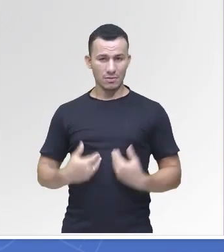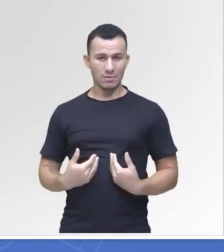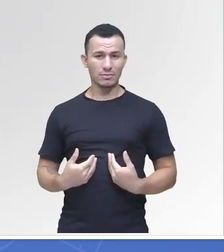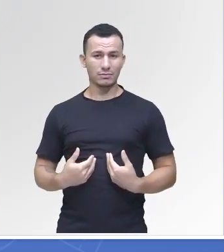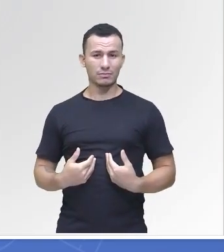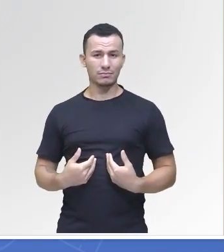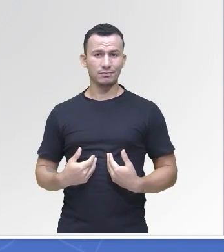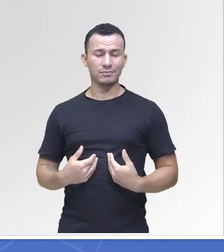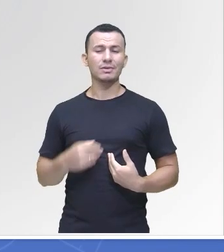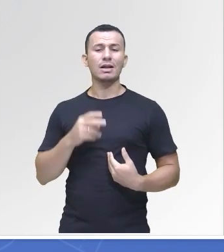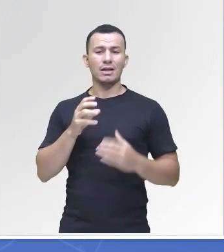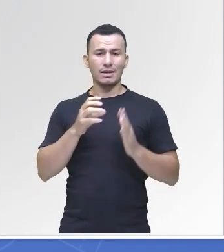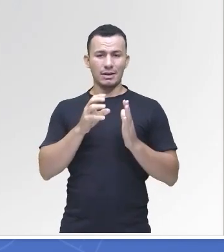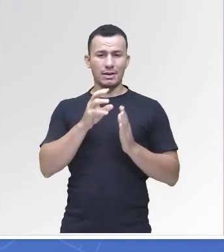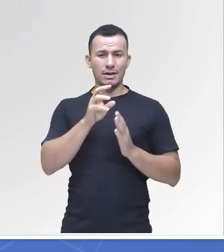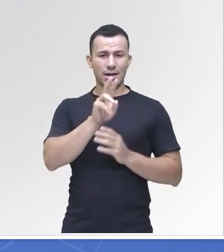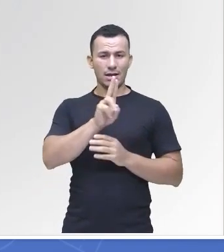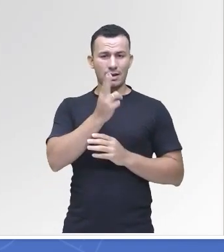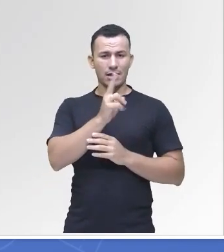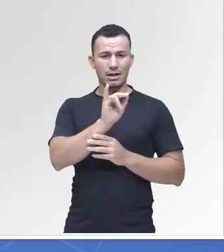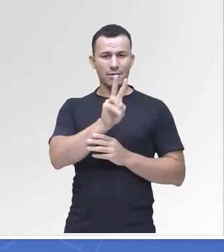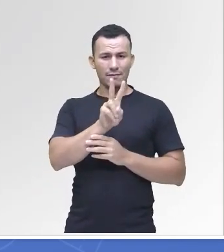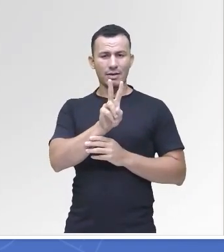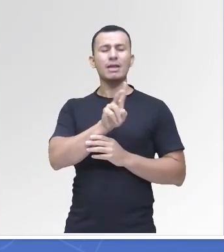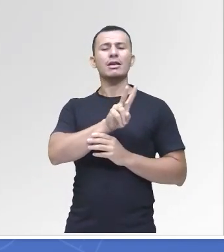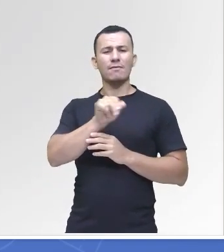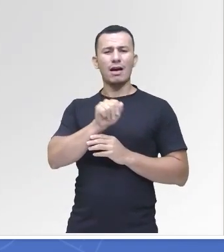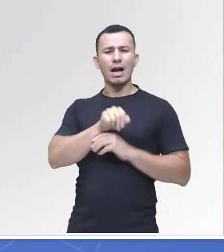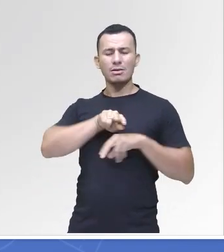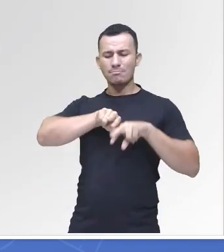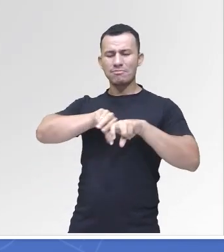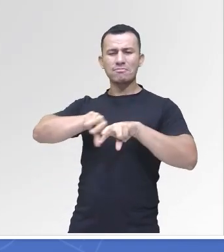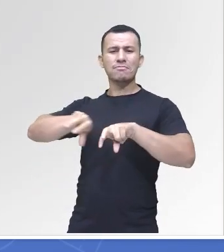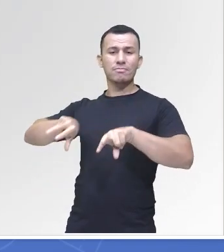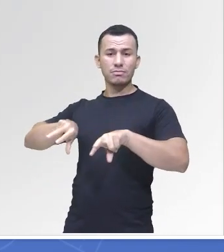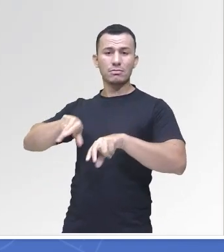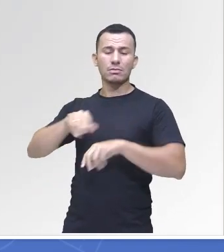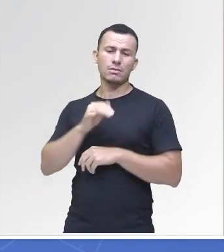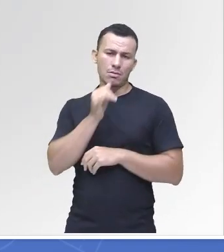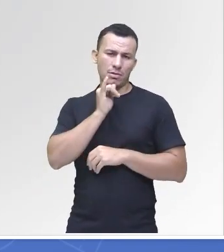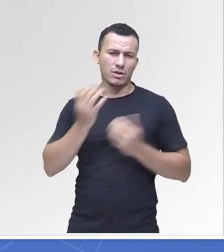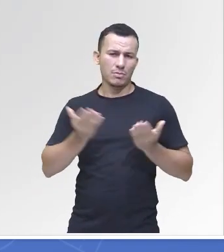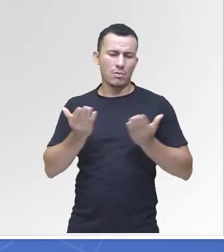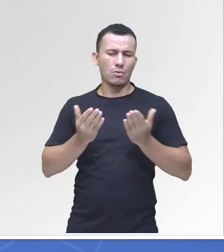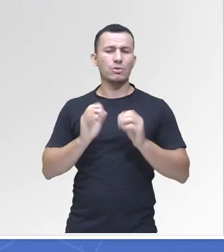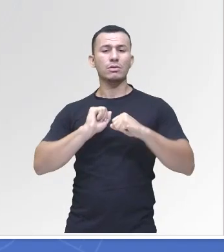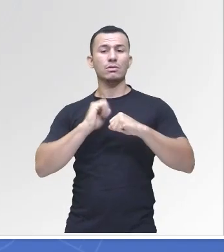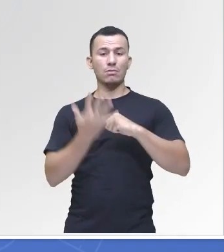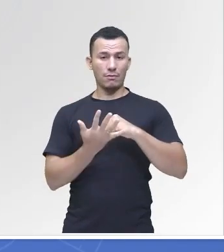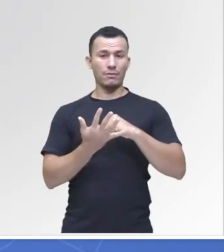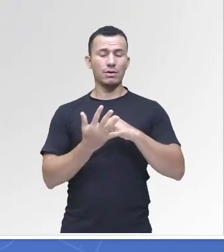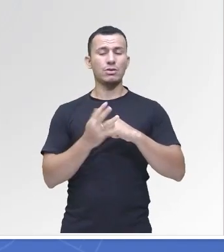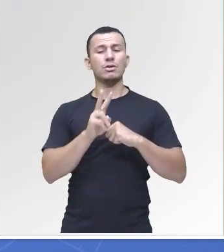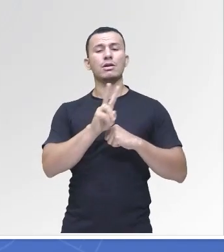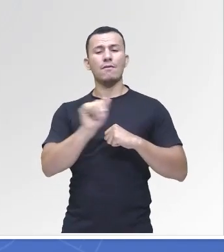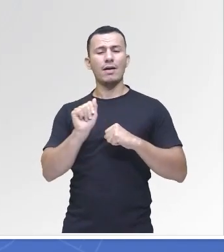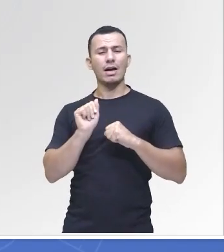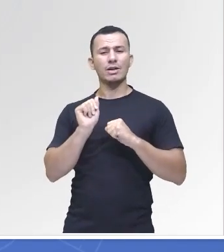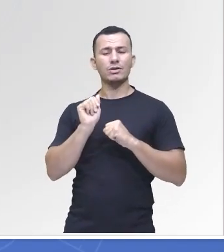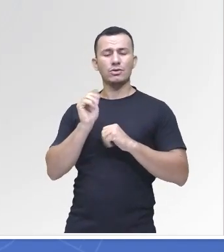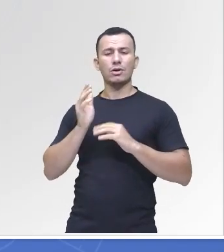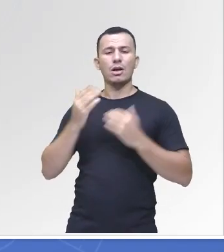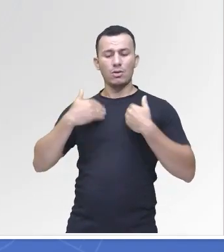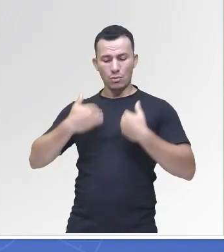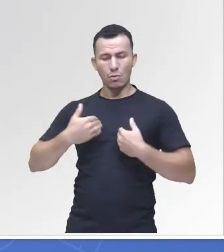vírus, vamos falar desse atual, né, que a gente está vivendo hoje. No caso, o COVID. O COVID ele vai agir diretamente